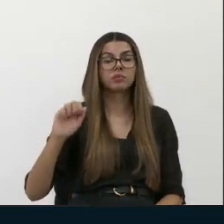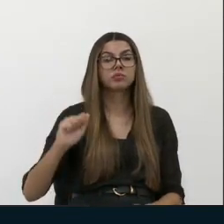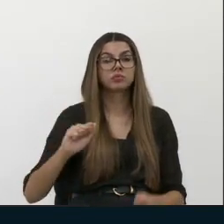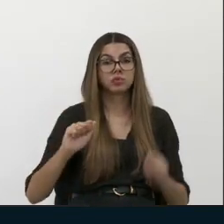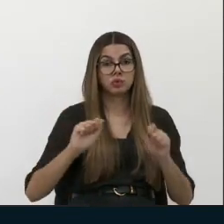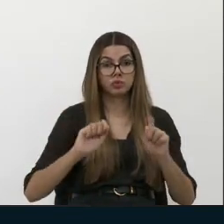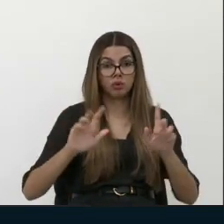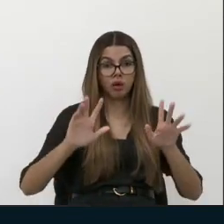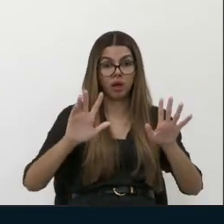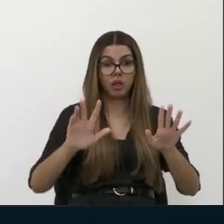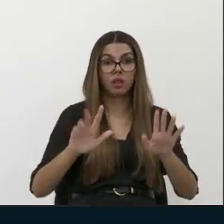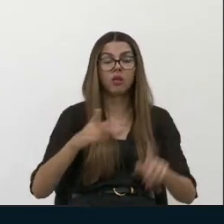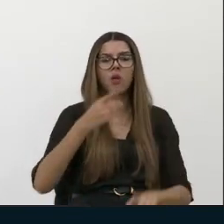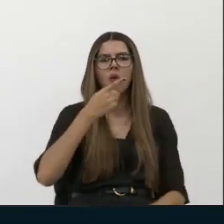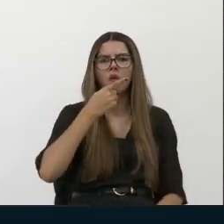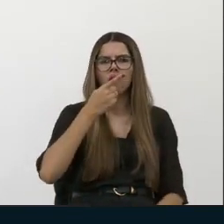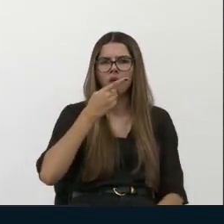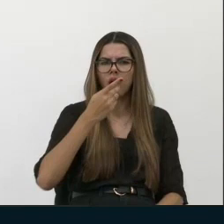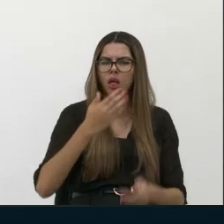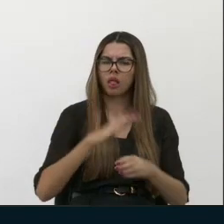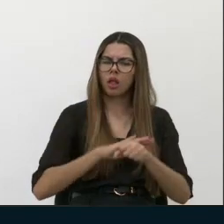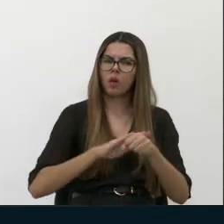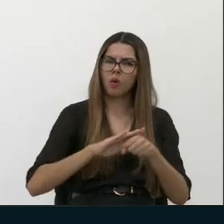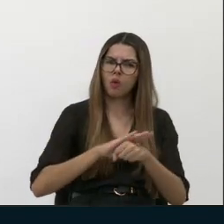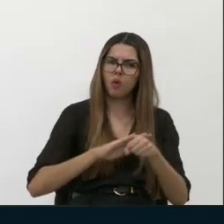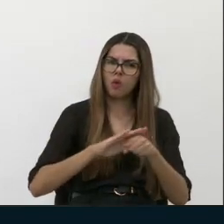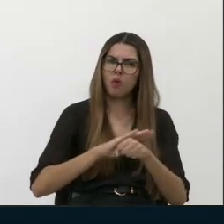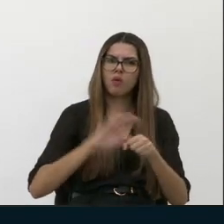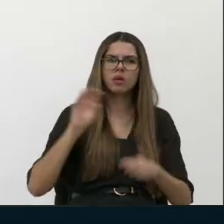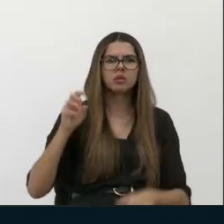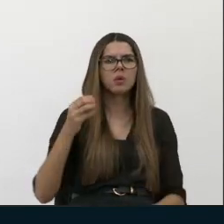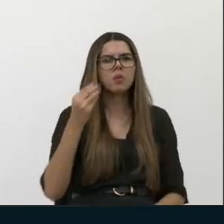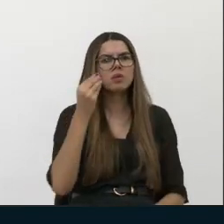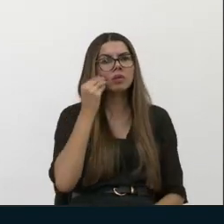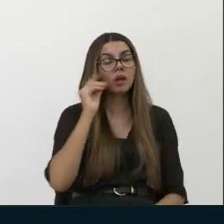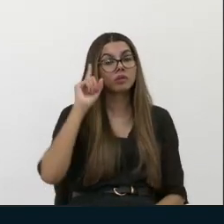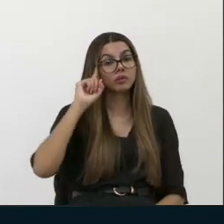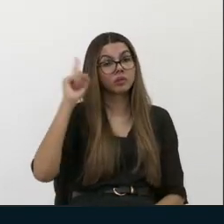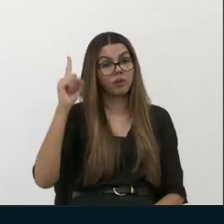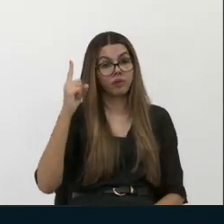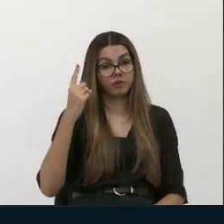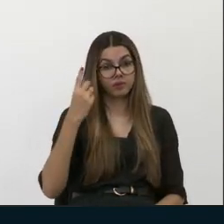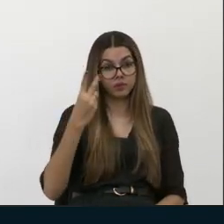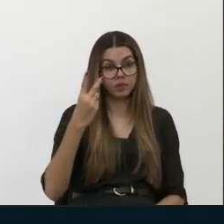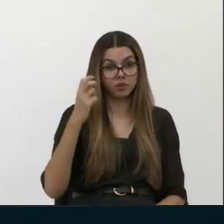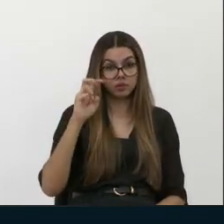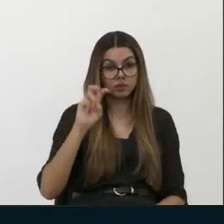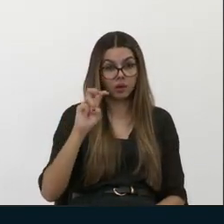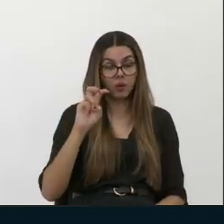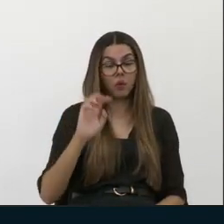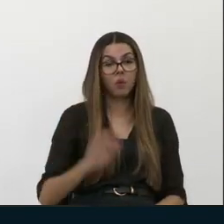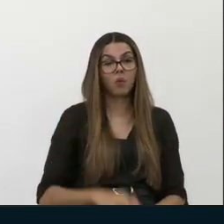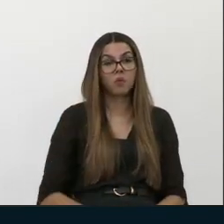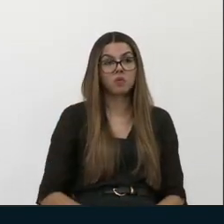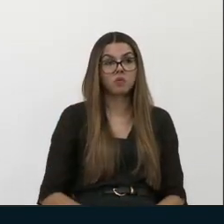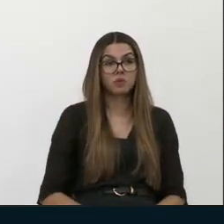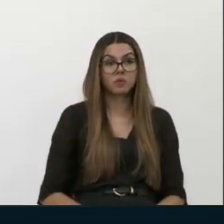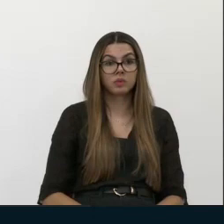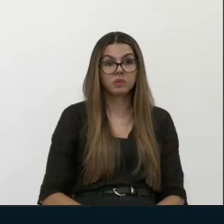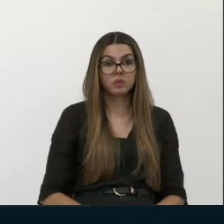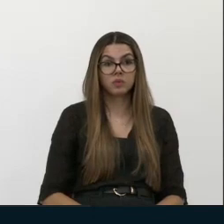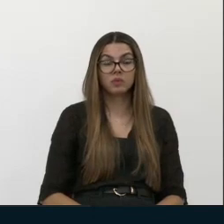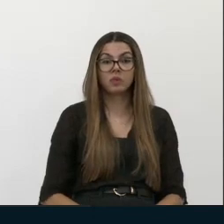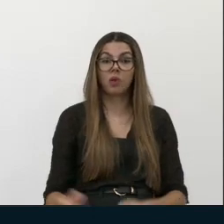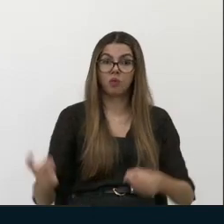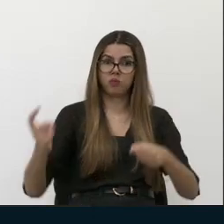fale com o presidente nessa oportunidade no dia 25, para que ele retorne o